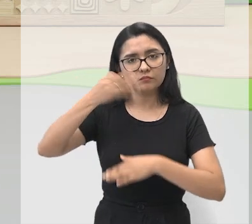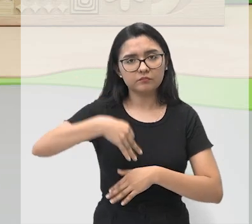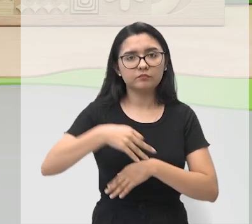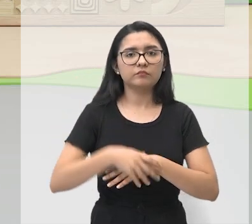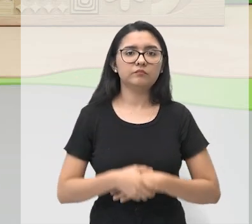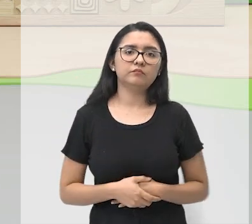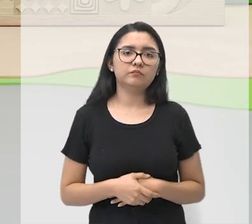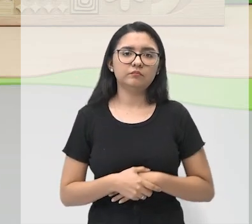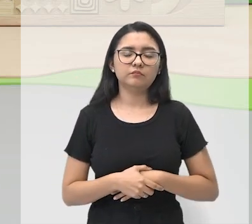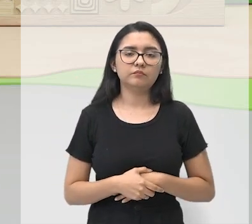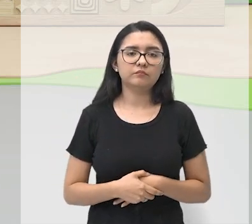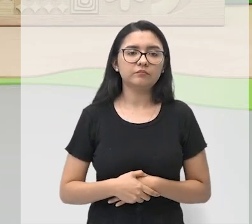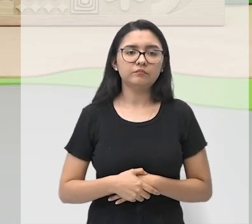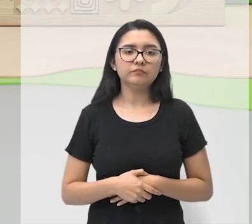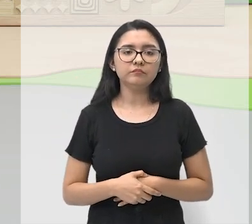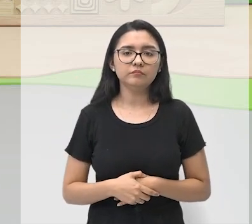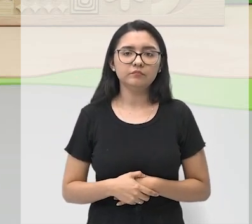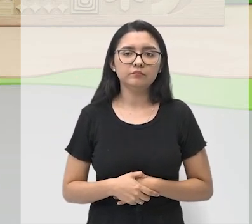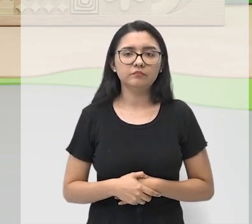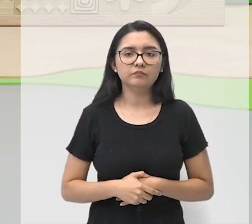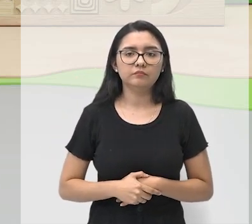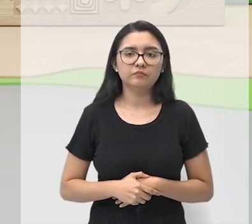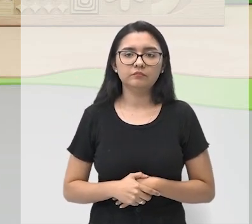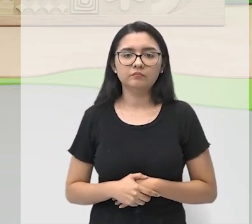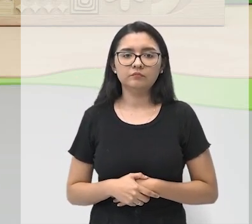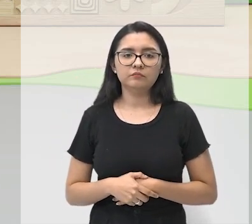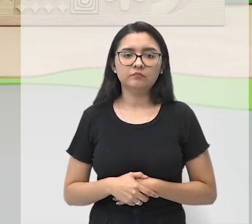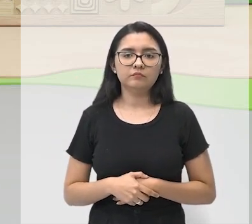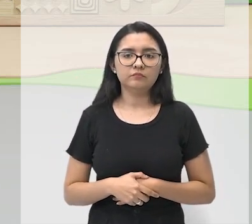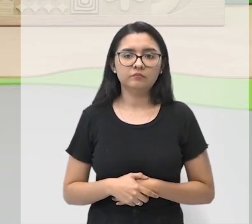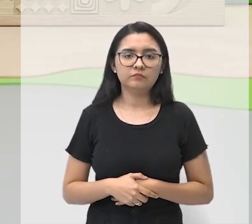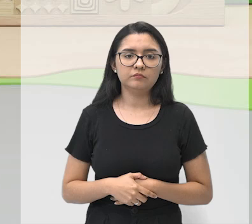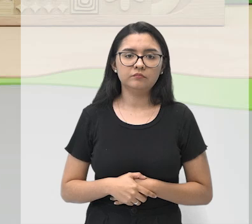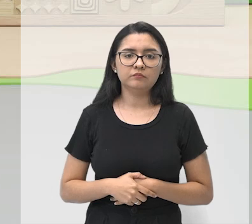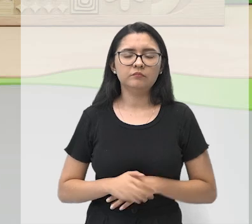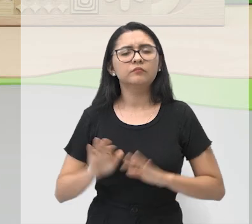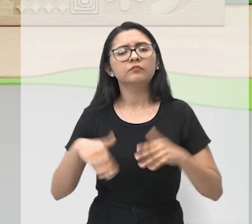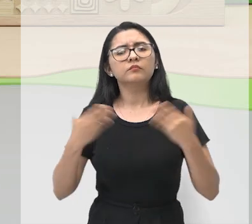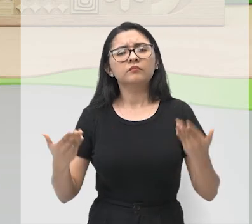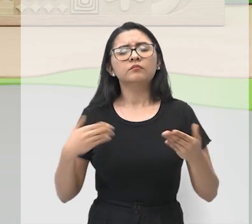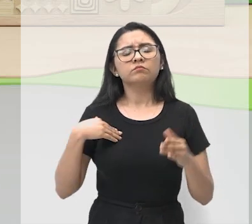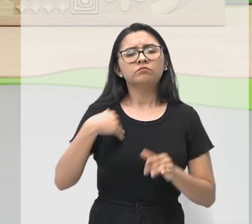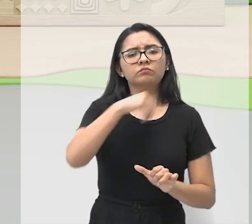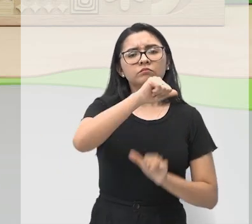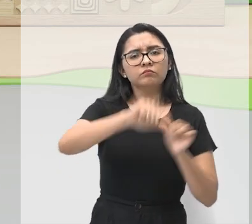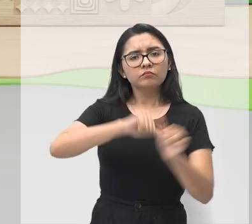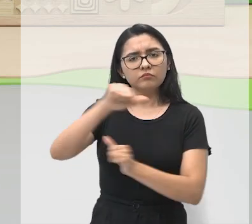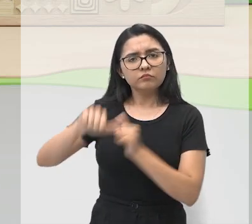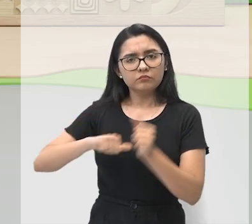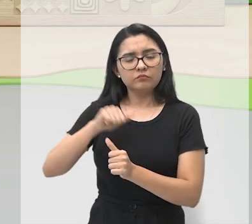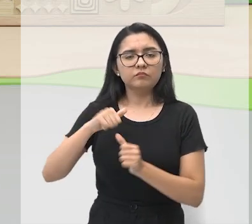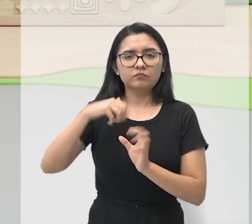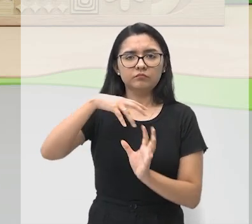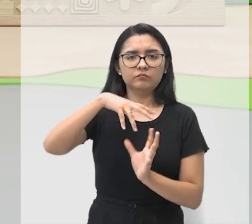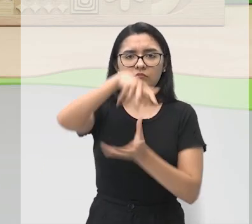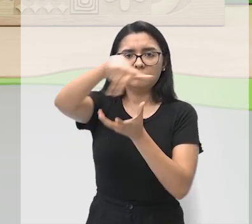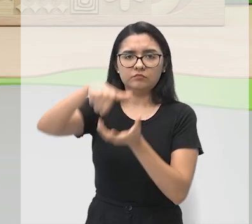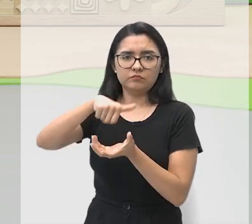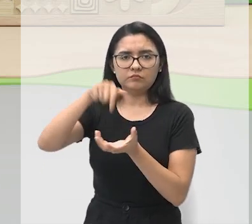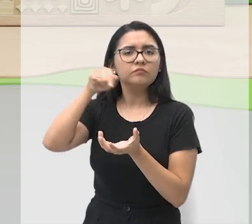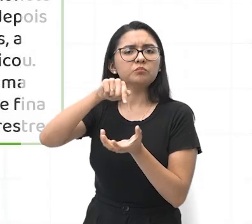certo? E quais foram as transformações da